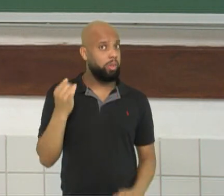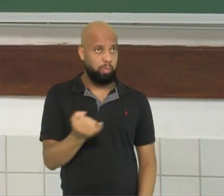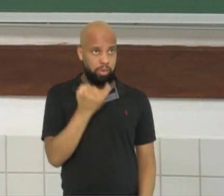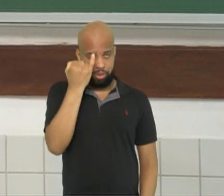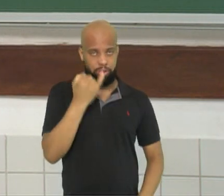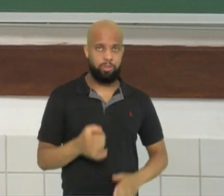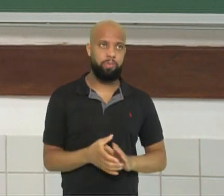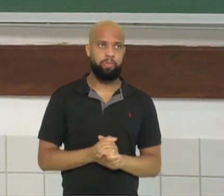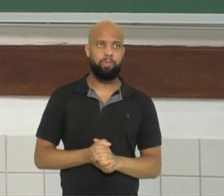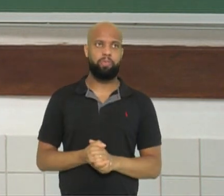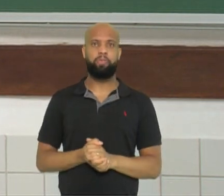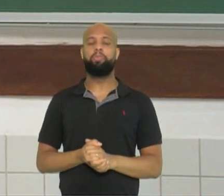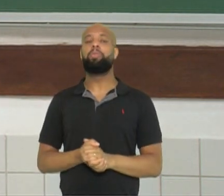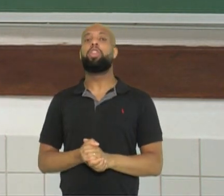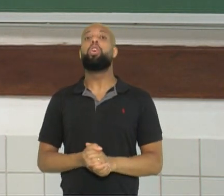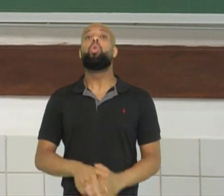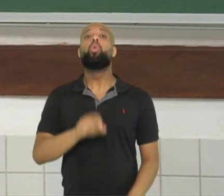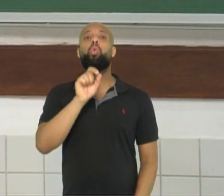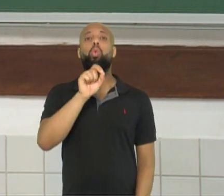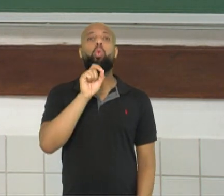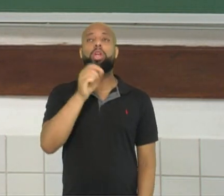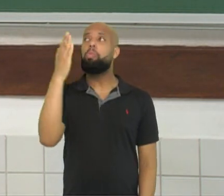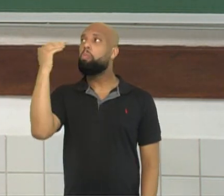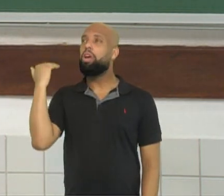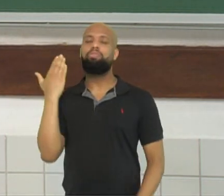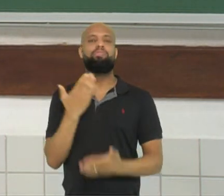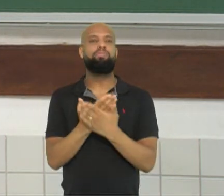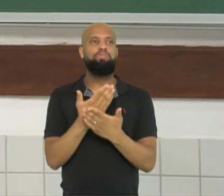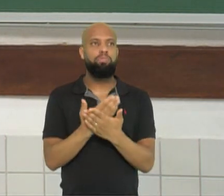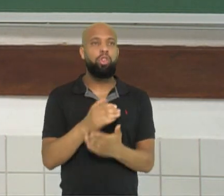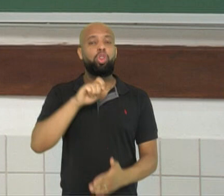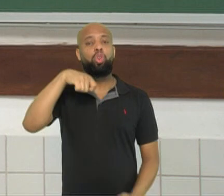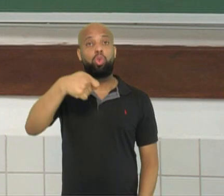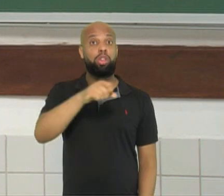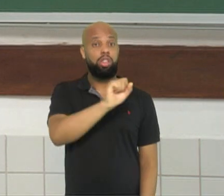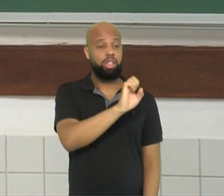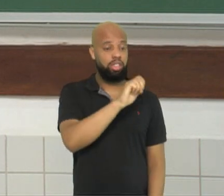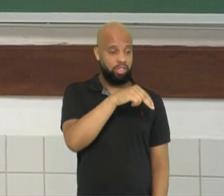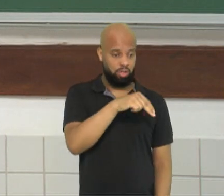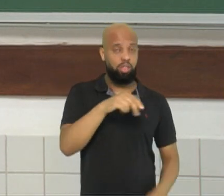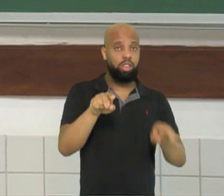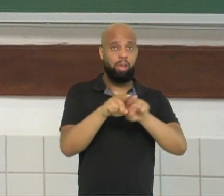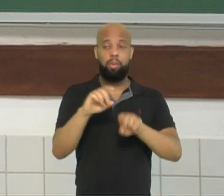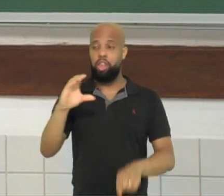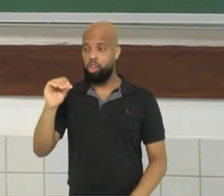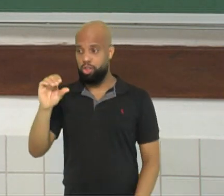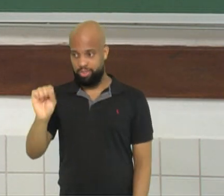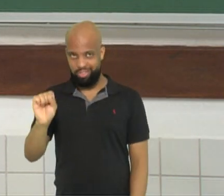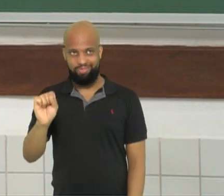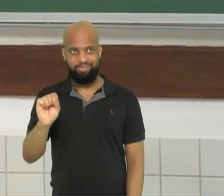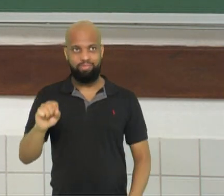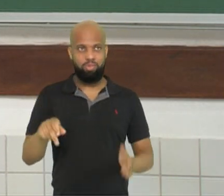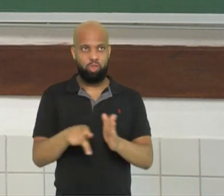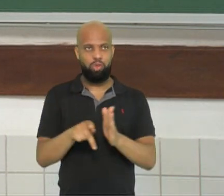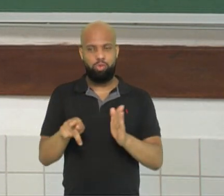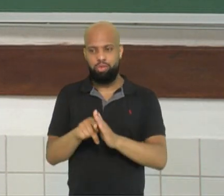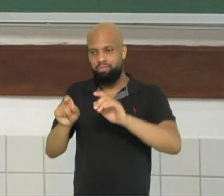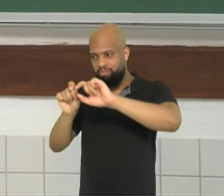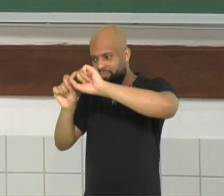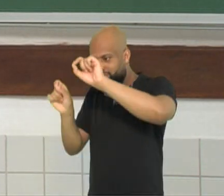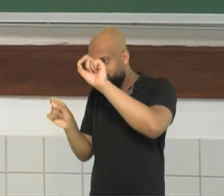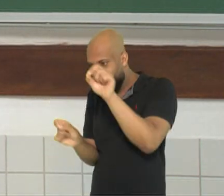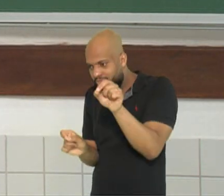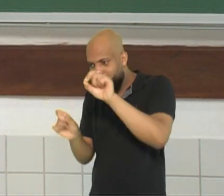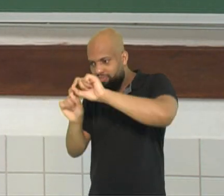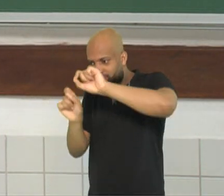Classroom. Bom, o que vimos na aula anterior? Essa parte do seno e do cosseno de um arco, né? Viu? A professora não fez a parte de